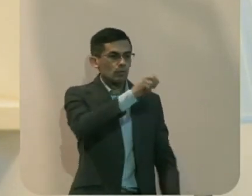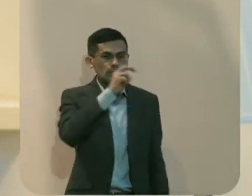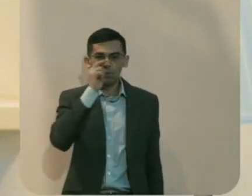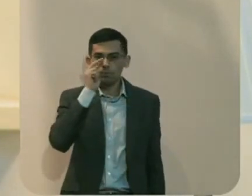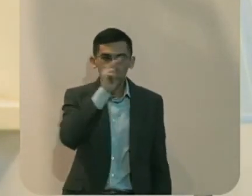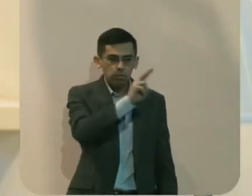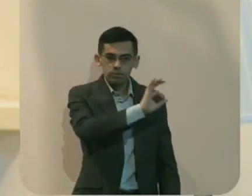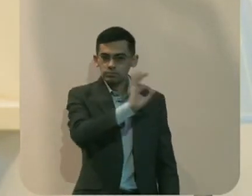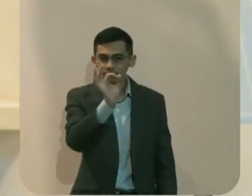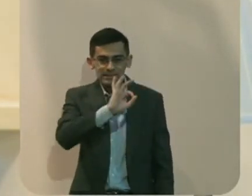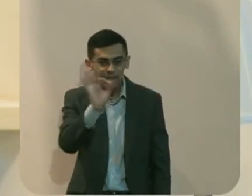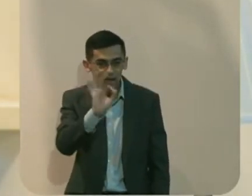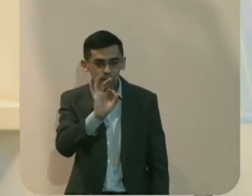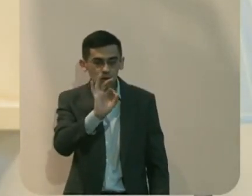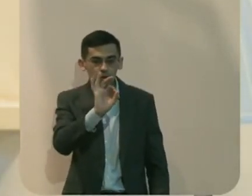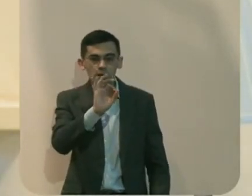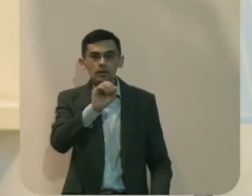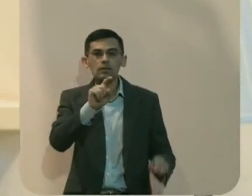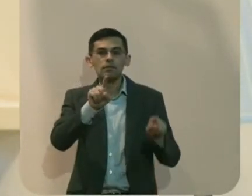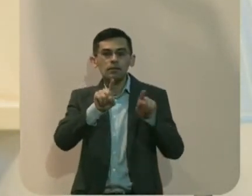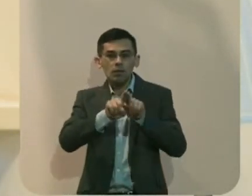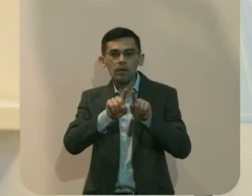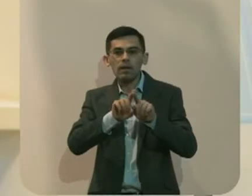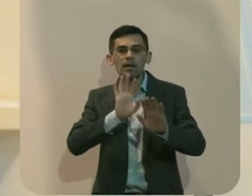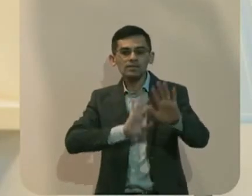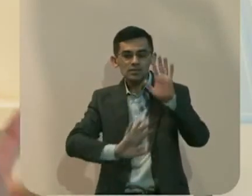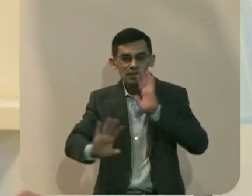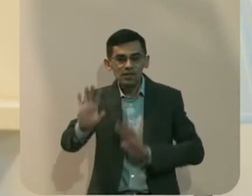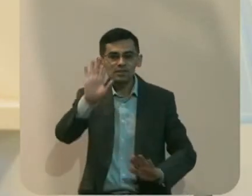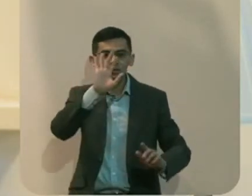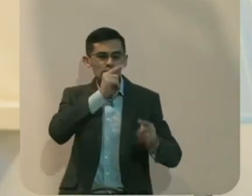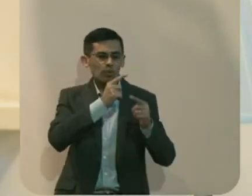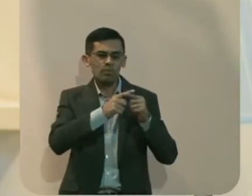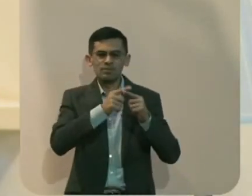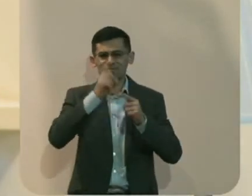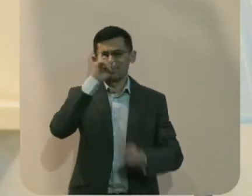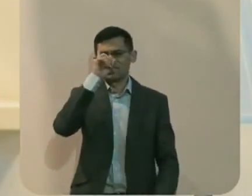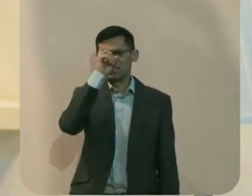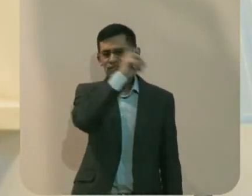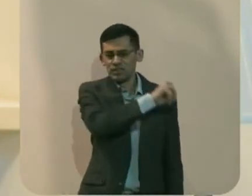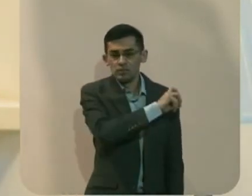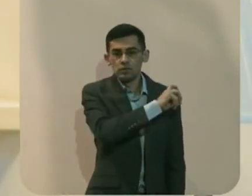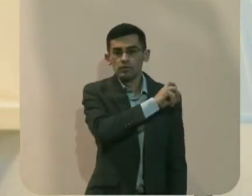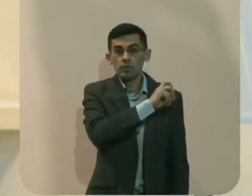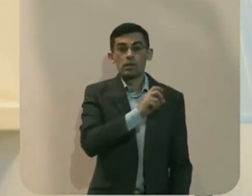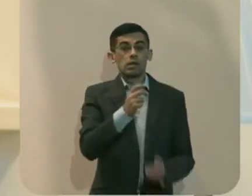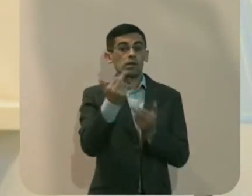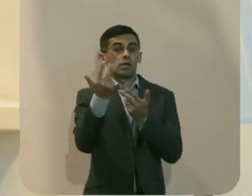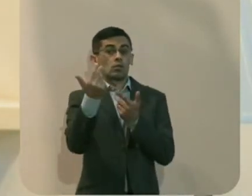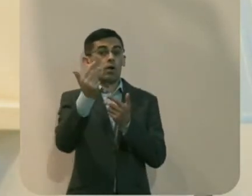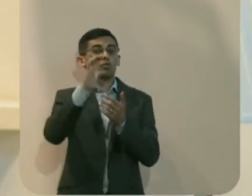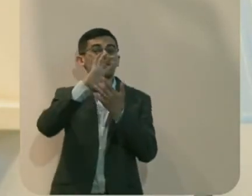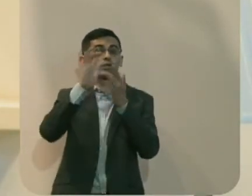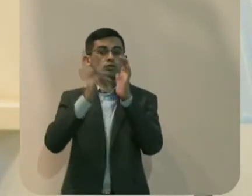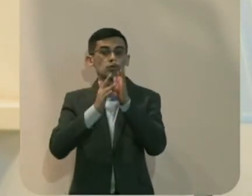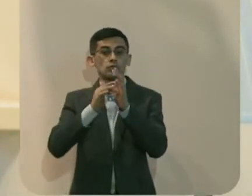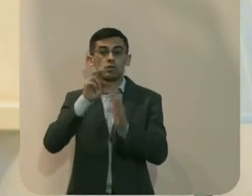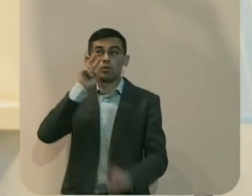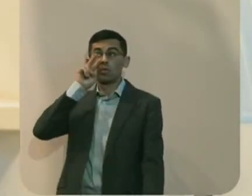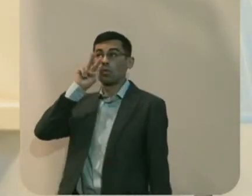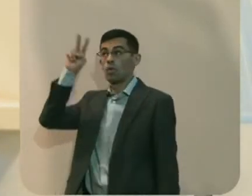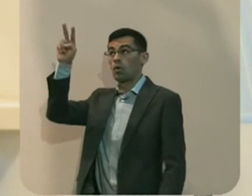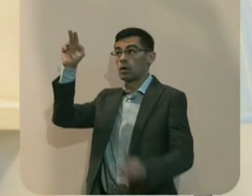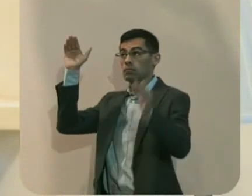olha para a cruz que está aqui diante de você. Como Jesus olha para o